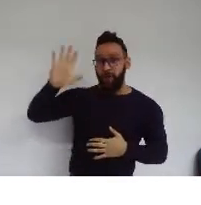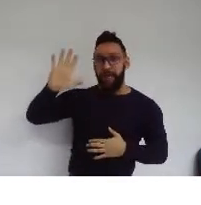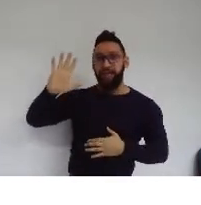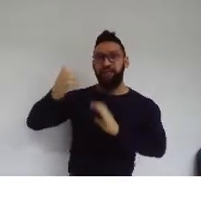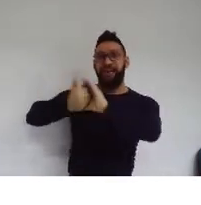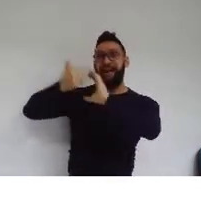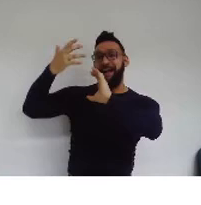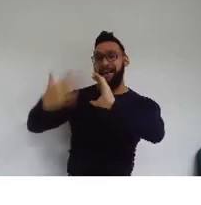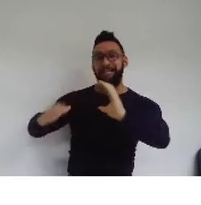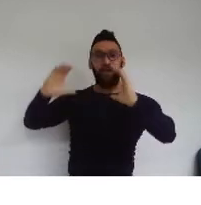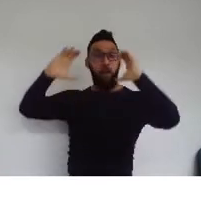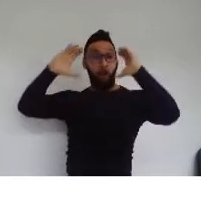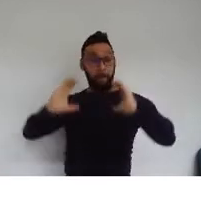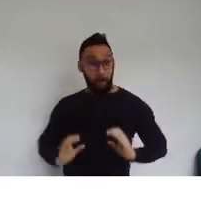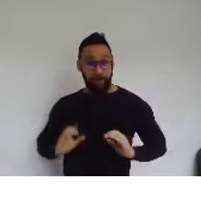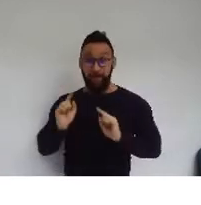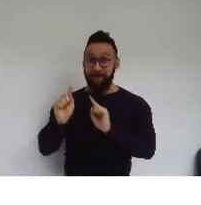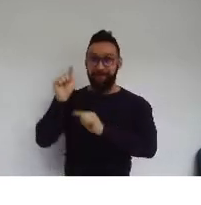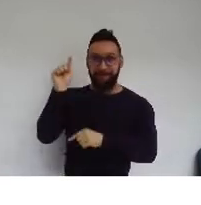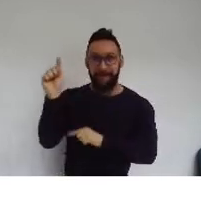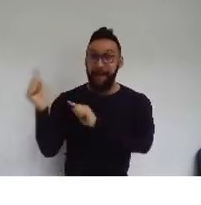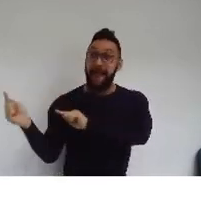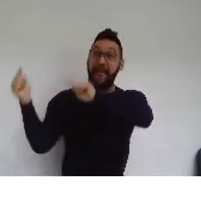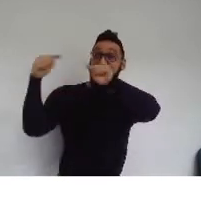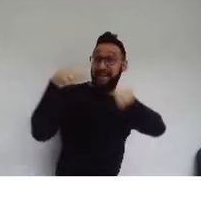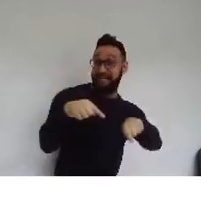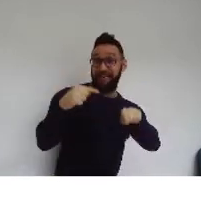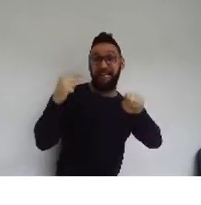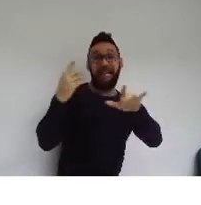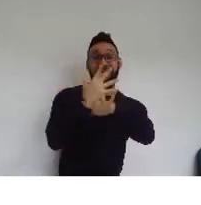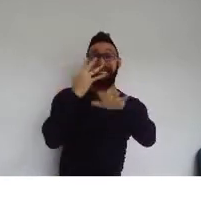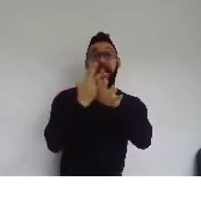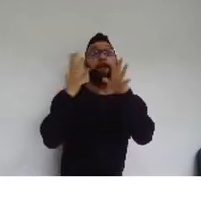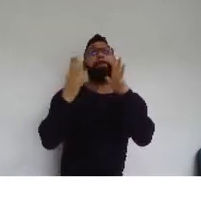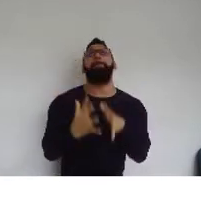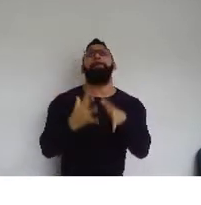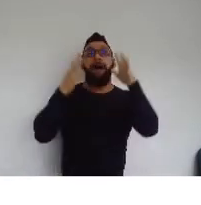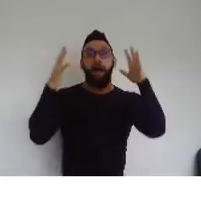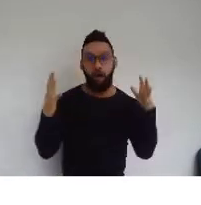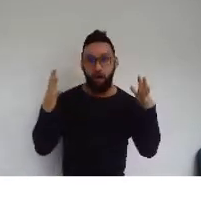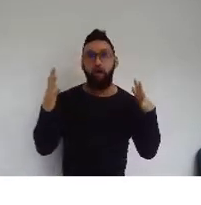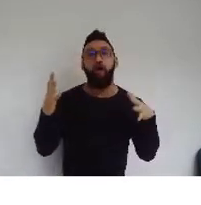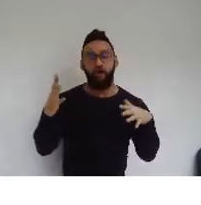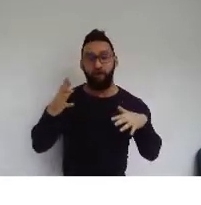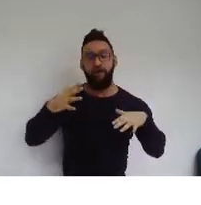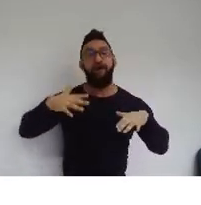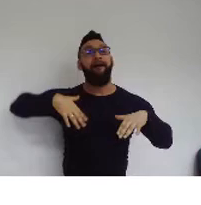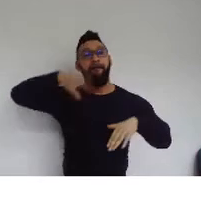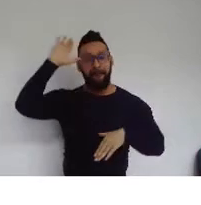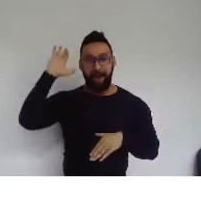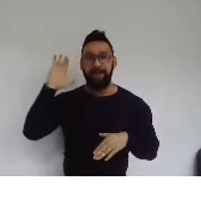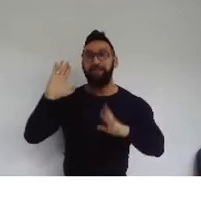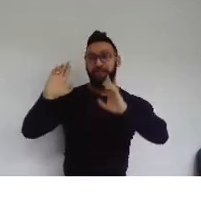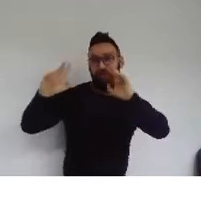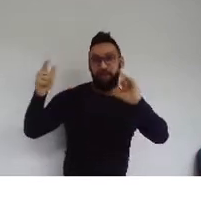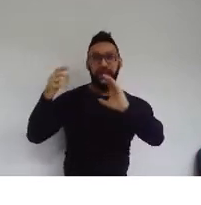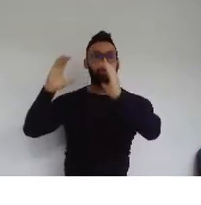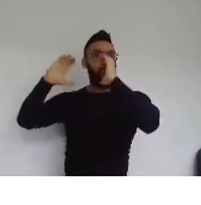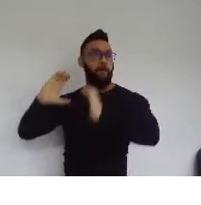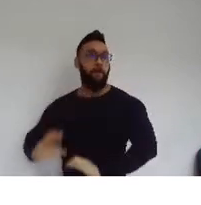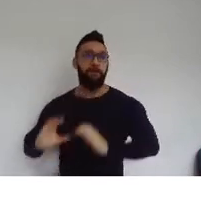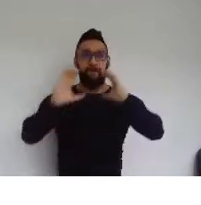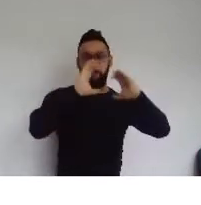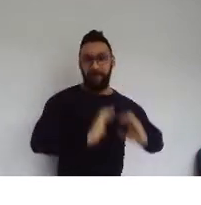e como age quando está na cidade grande. E agora eu vou concluir.